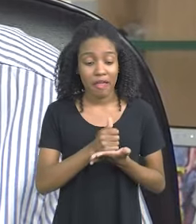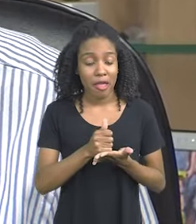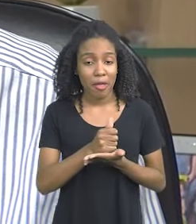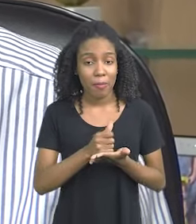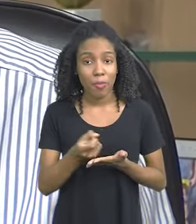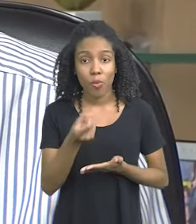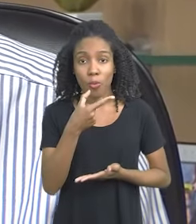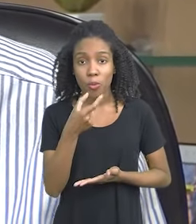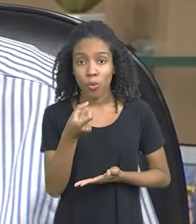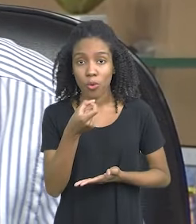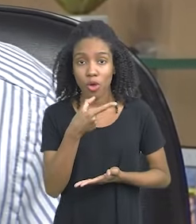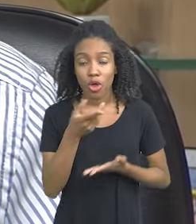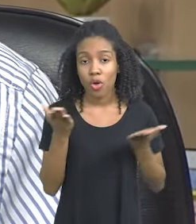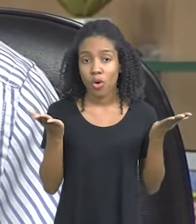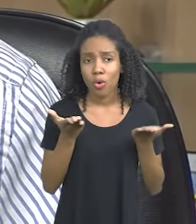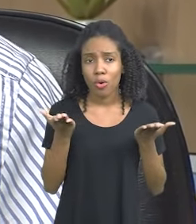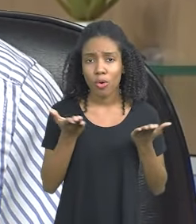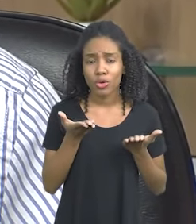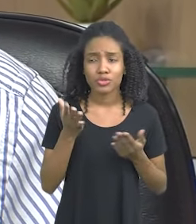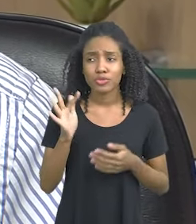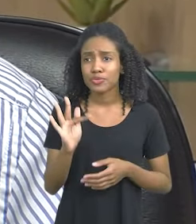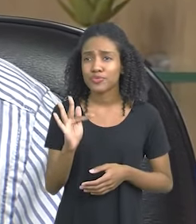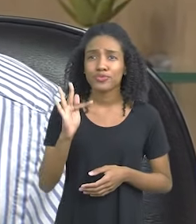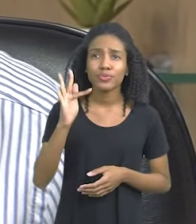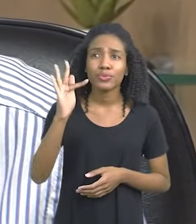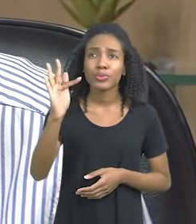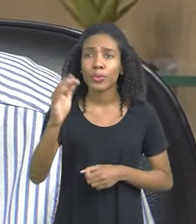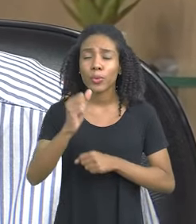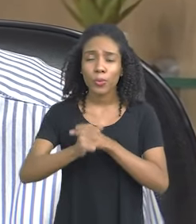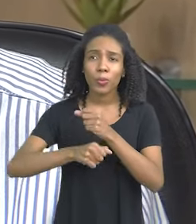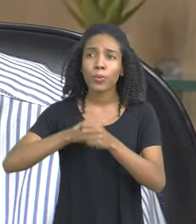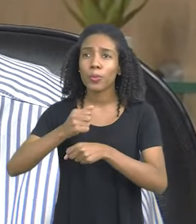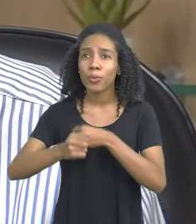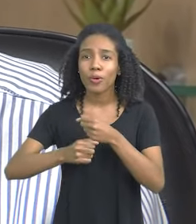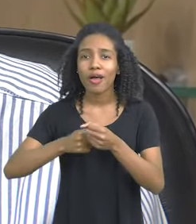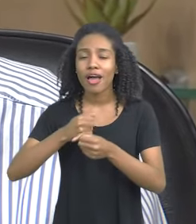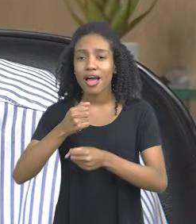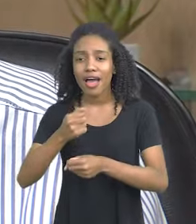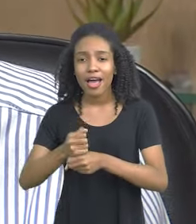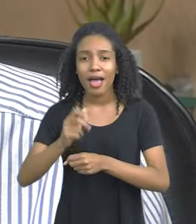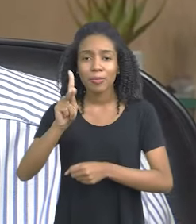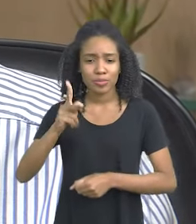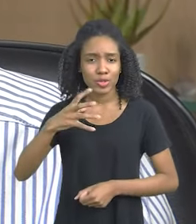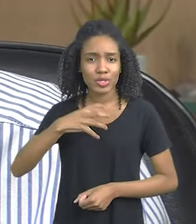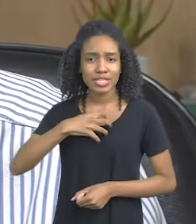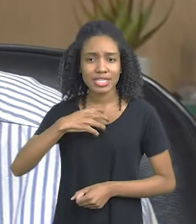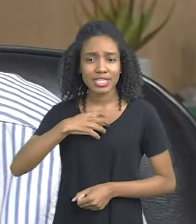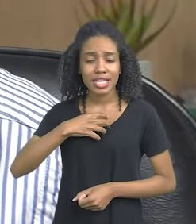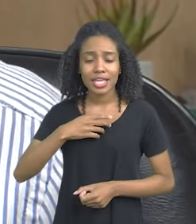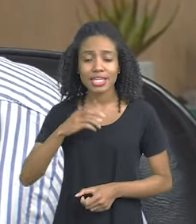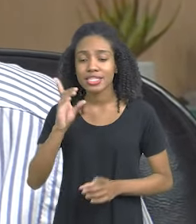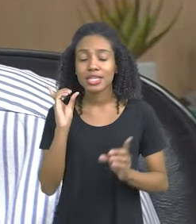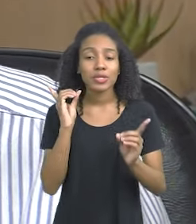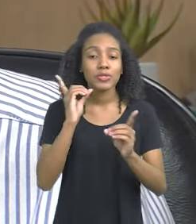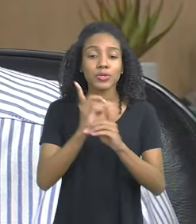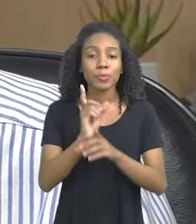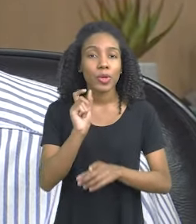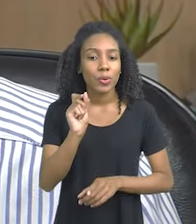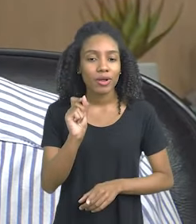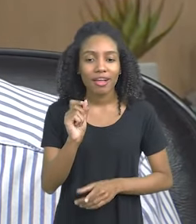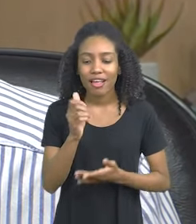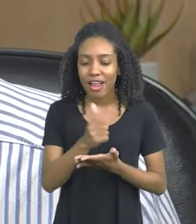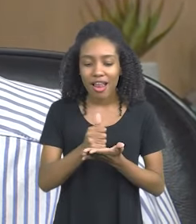hoje, daqui a alguns anos, os cientistas irão descobrir, falar, você absorvia no seu organismo